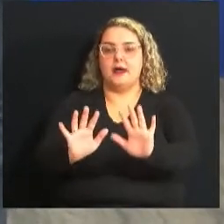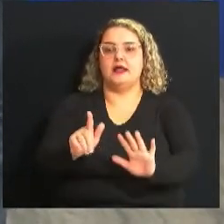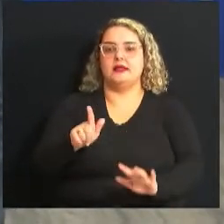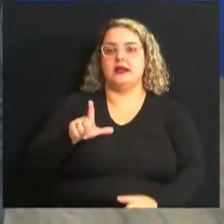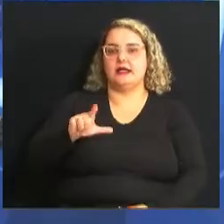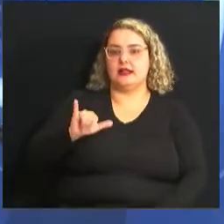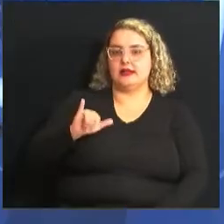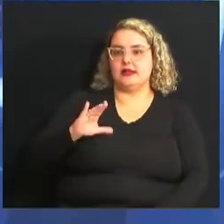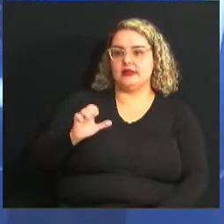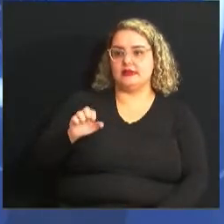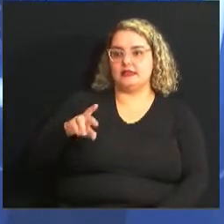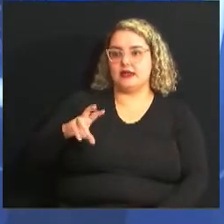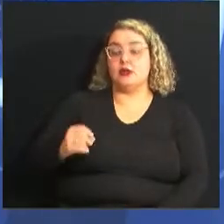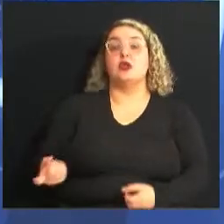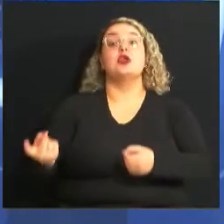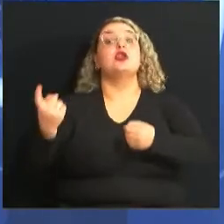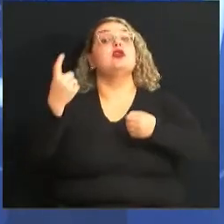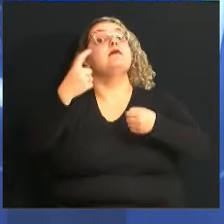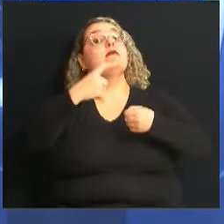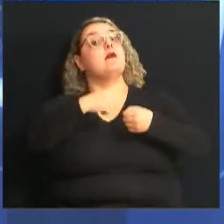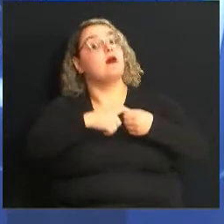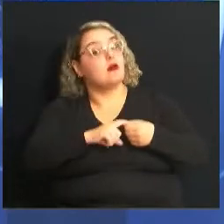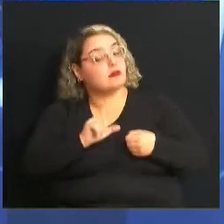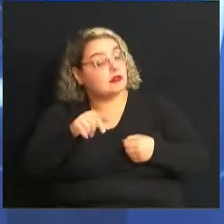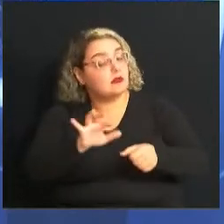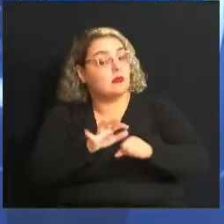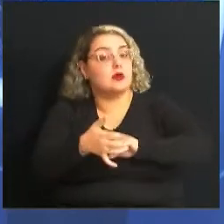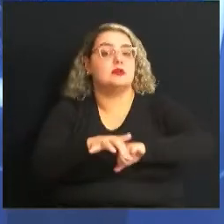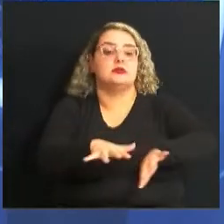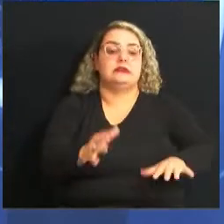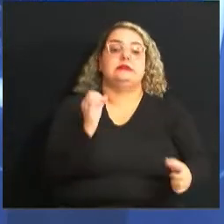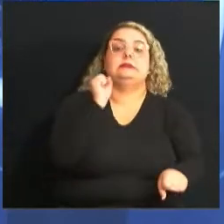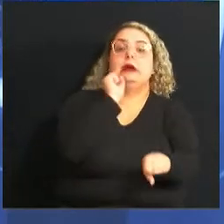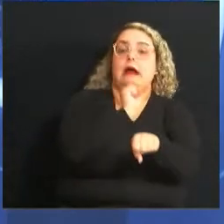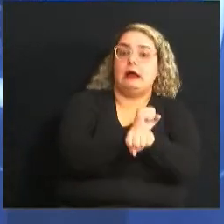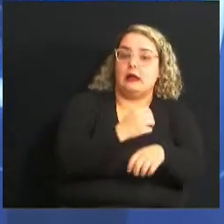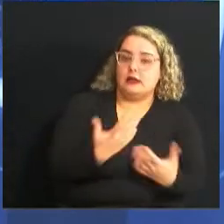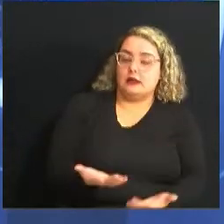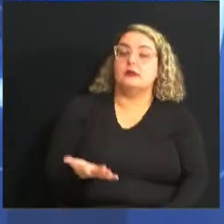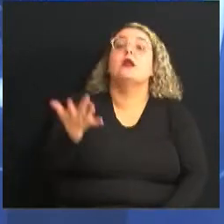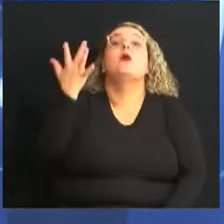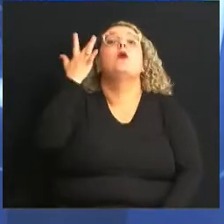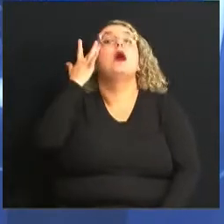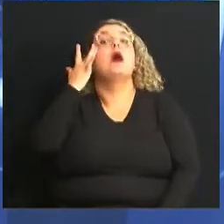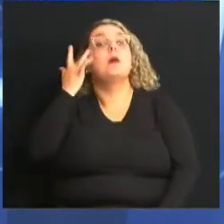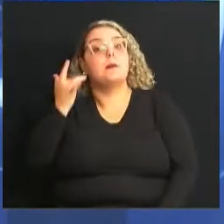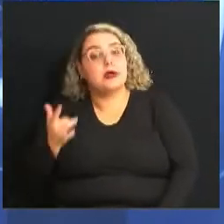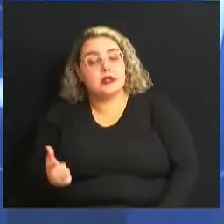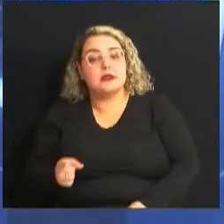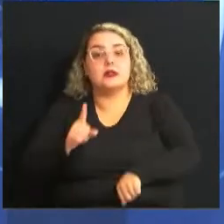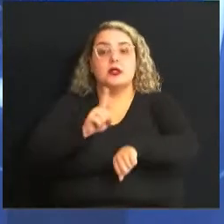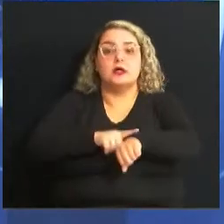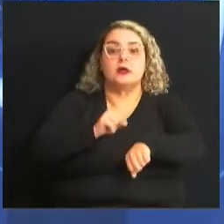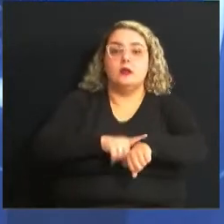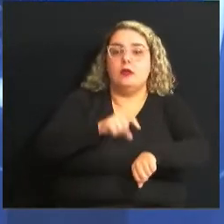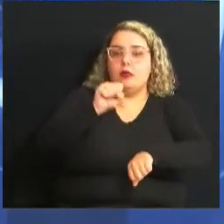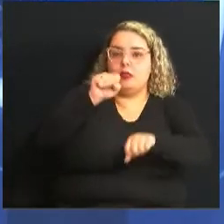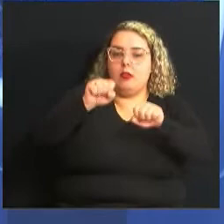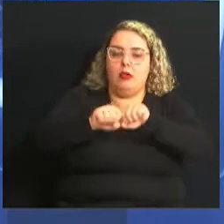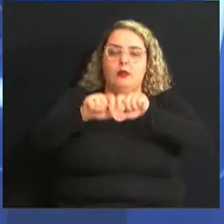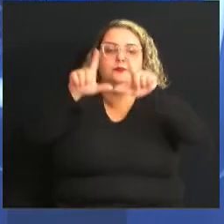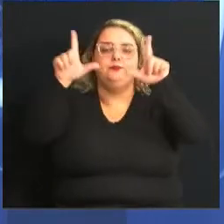essa comemoração cívica devido à pandemia da Covid-19. Então, amanhã, a partir das 8 horas da